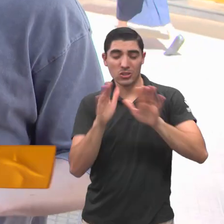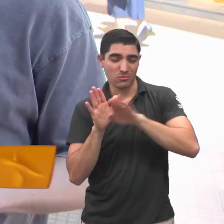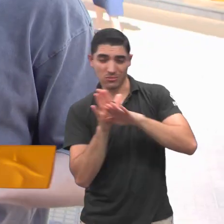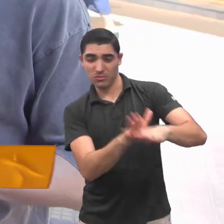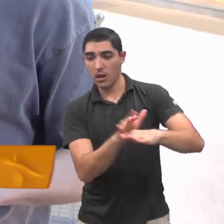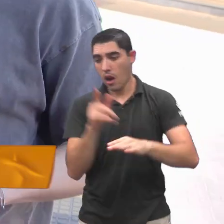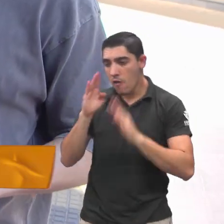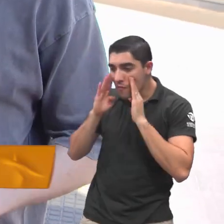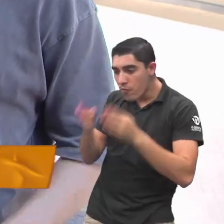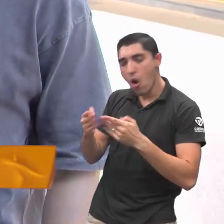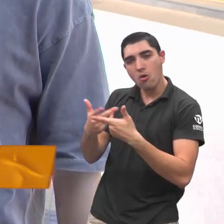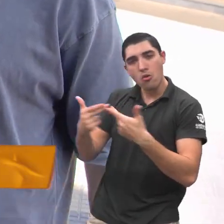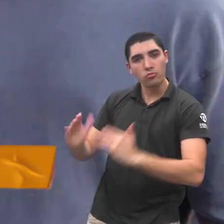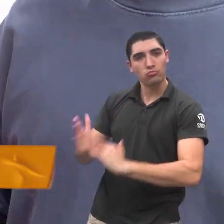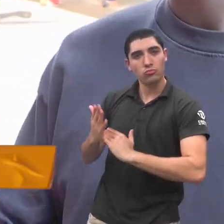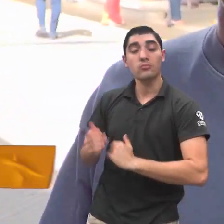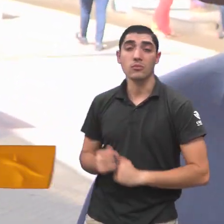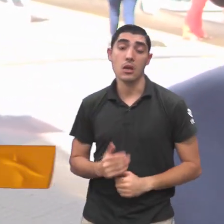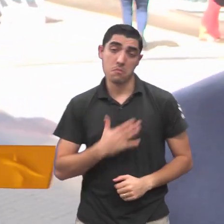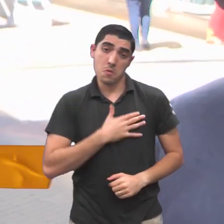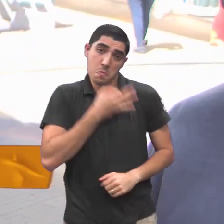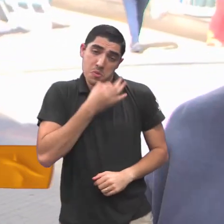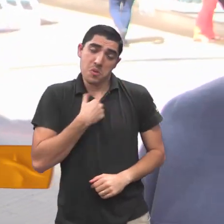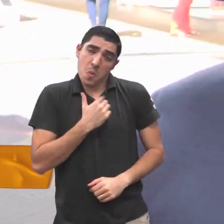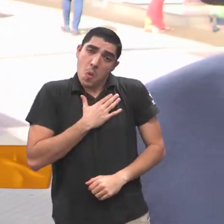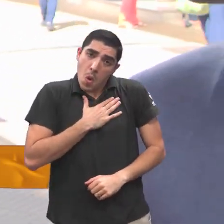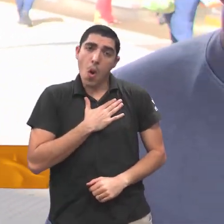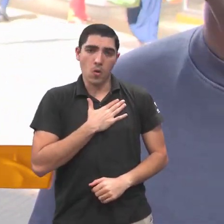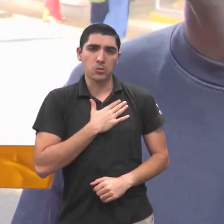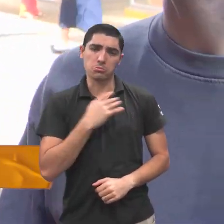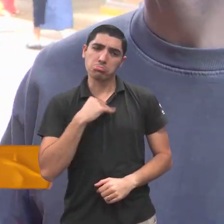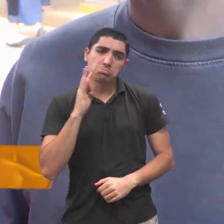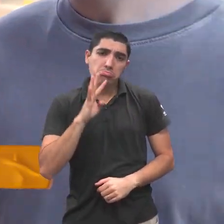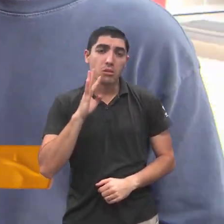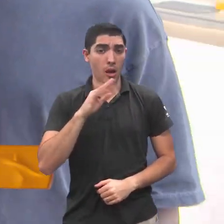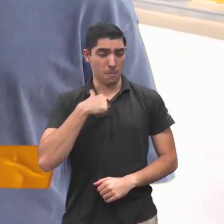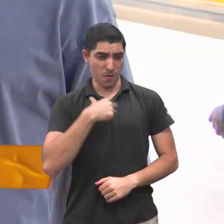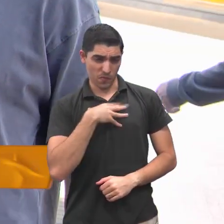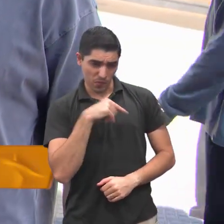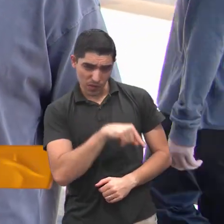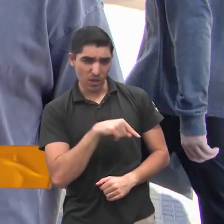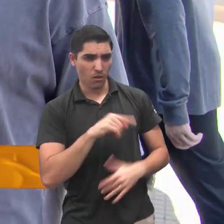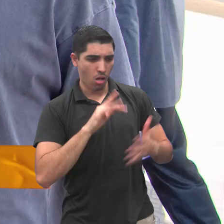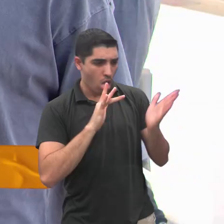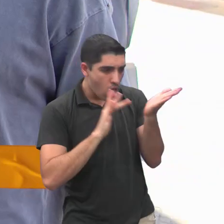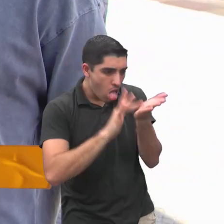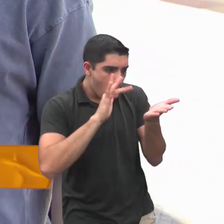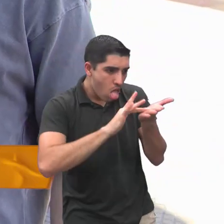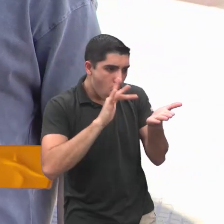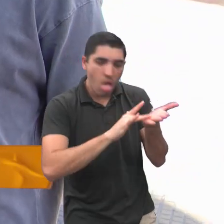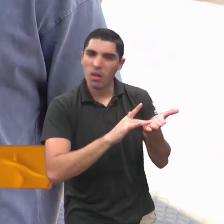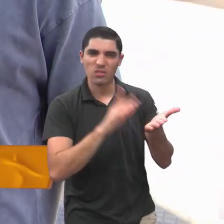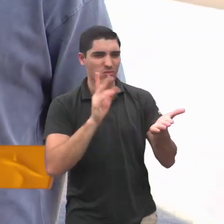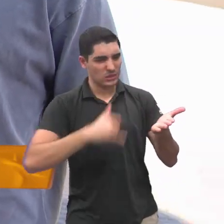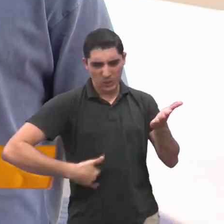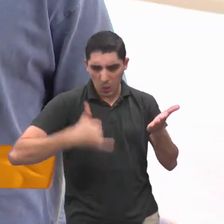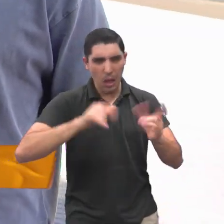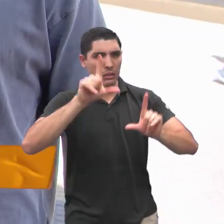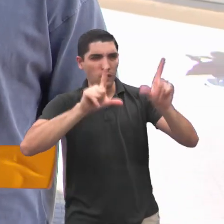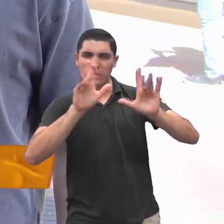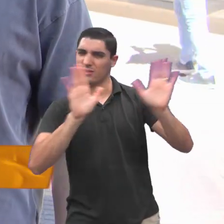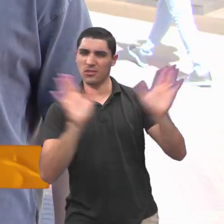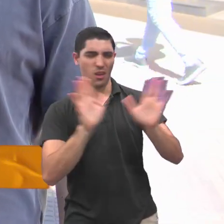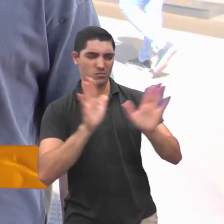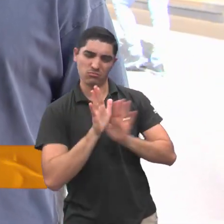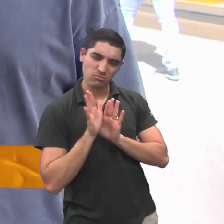que ela pode se virar com isso? Ah, eu acho bacana, eu gosto muito. Até então que eu não deixo ele ficar muito na tela, nem no celular,